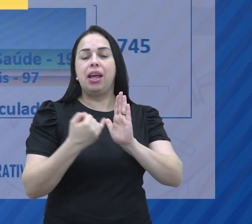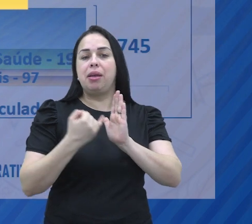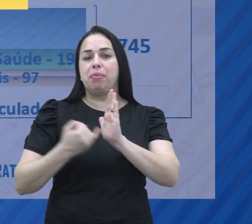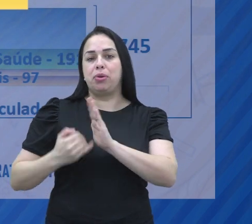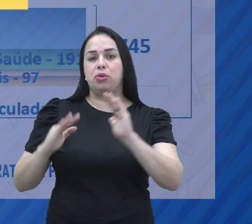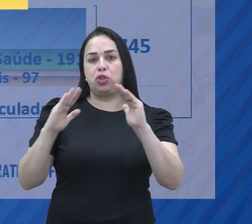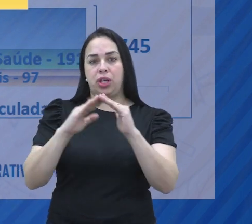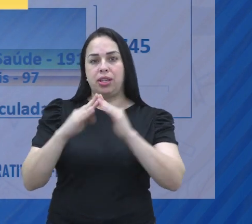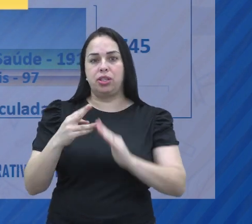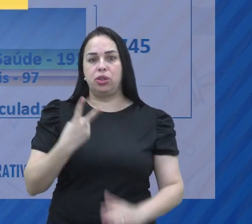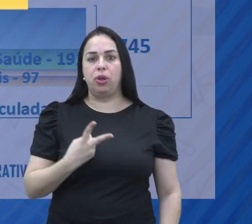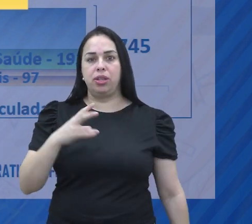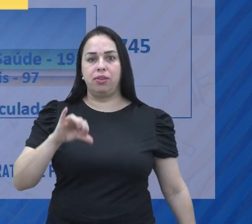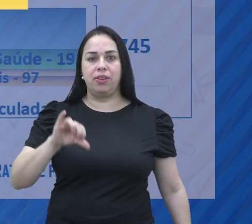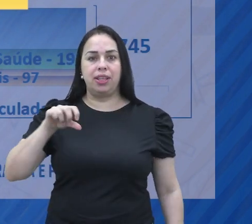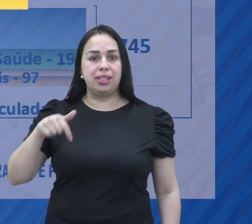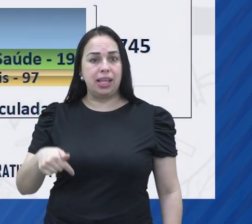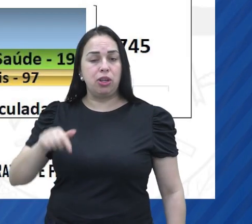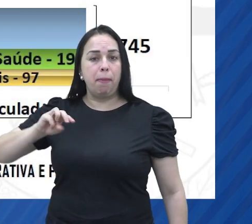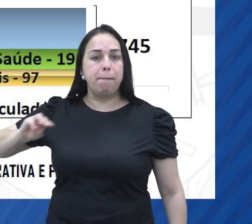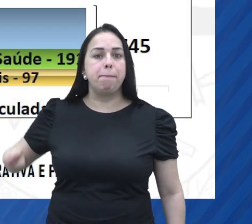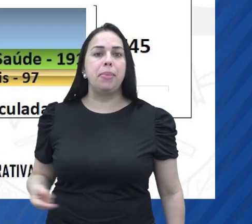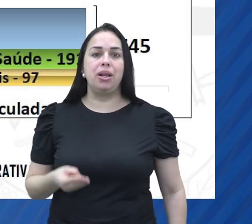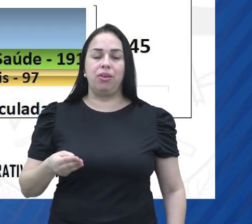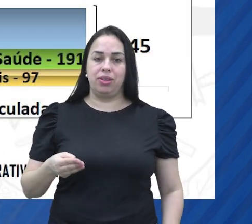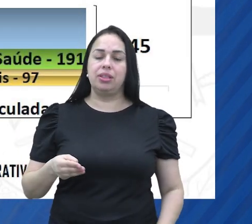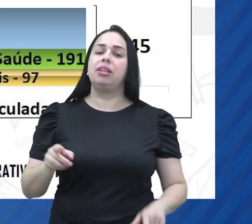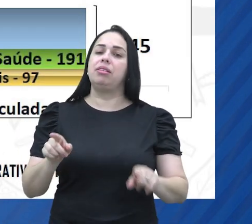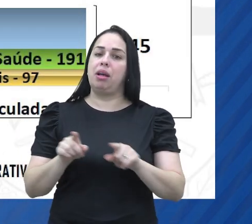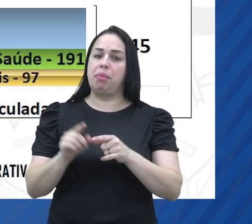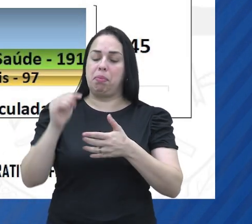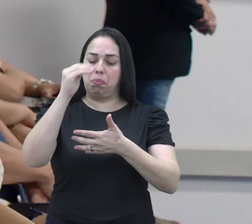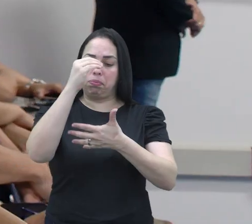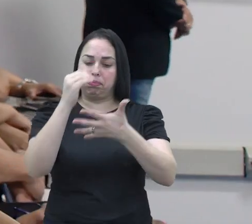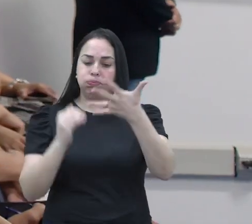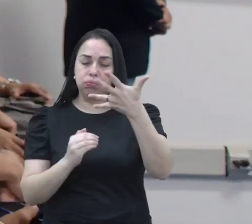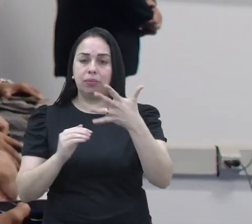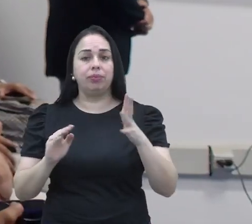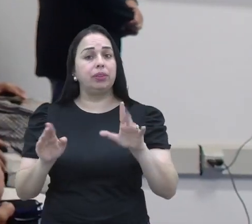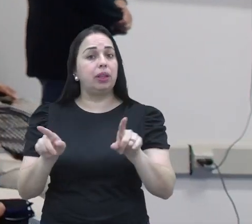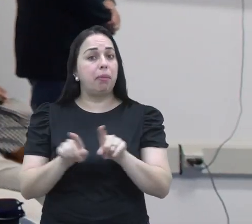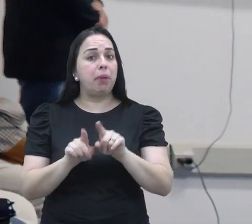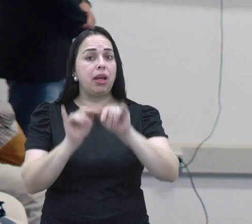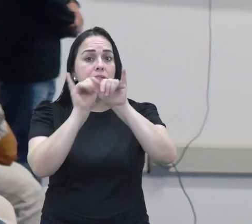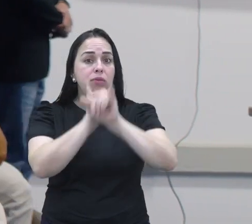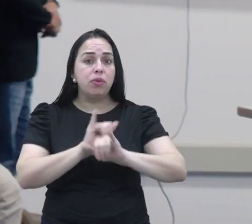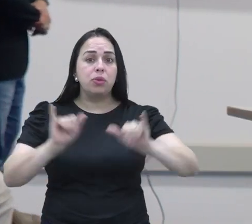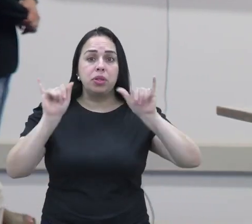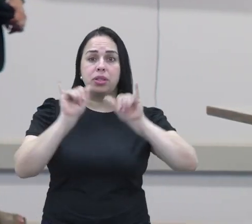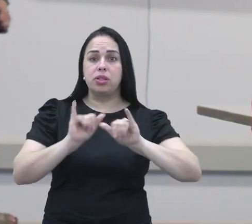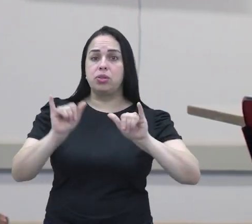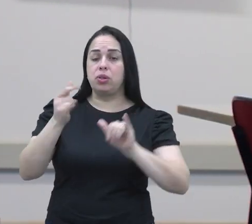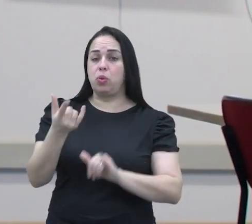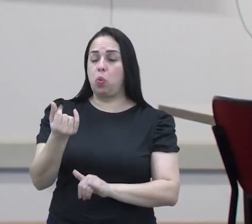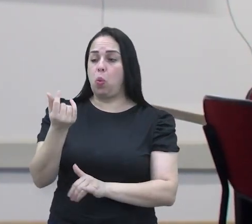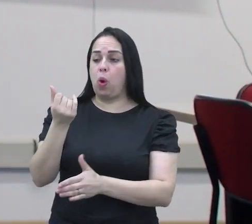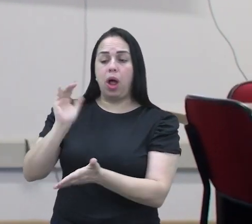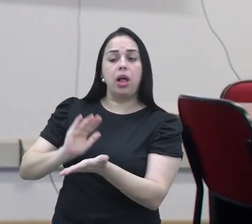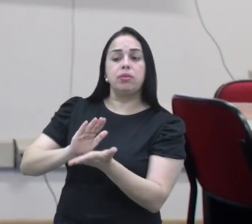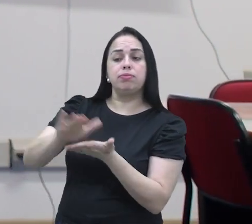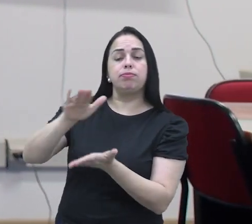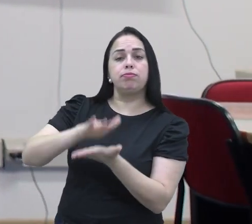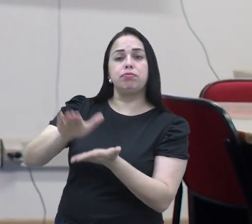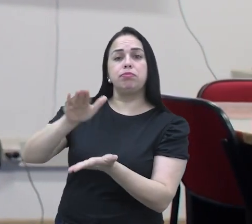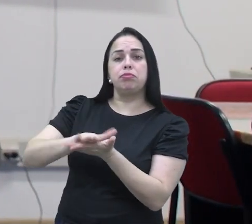com 297 milhões, que também entraram no ranking. Ainda foram divulgados os dados das despesas